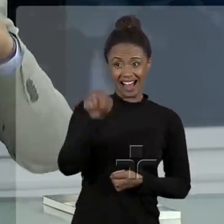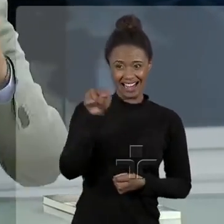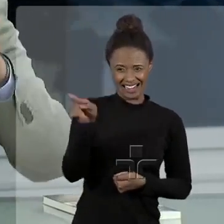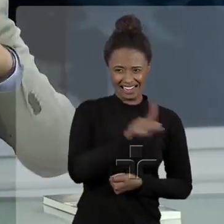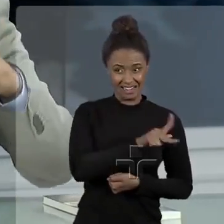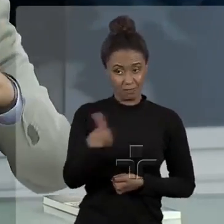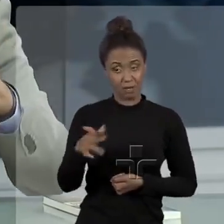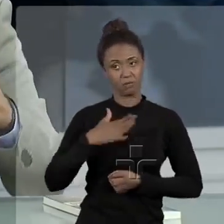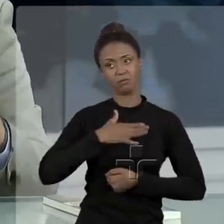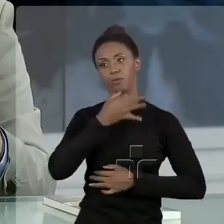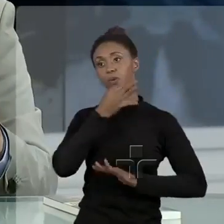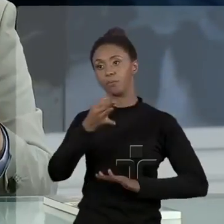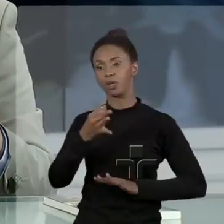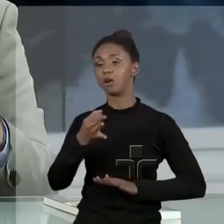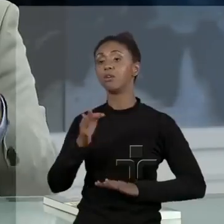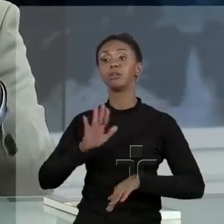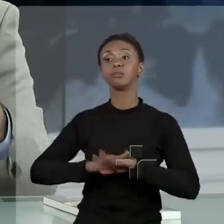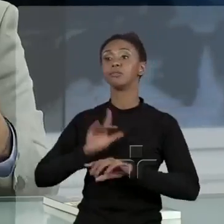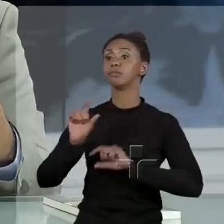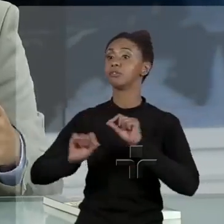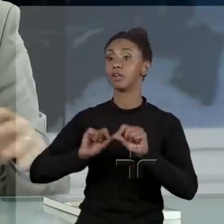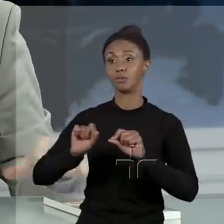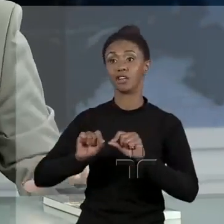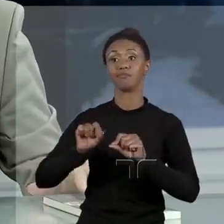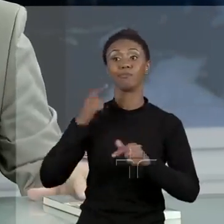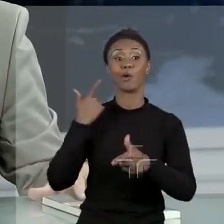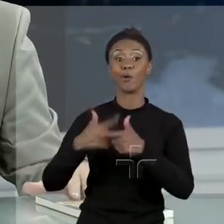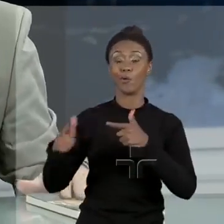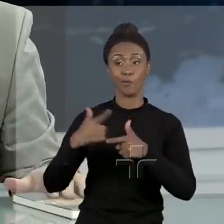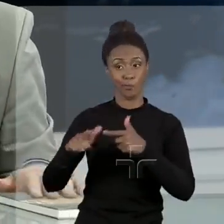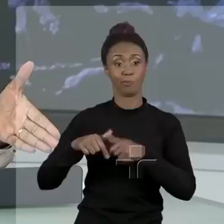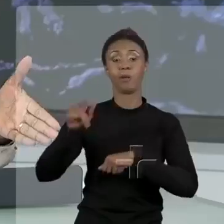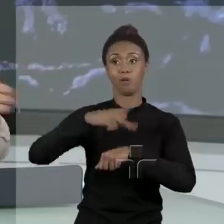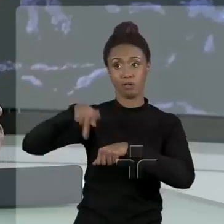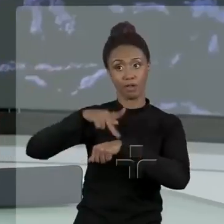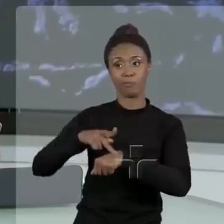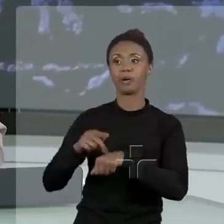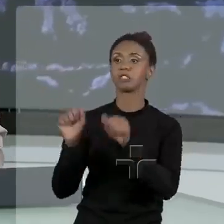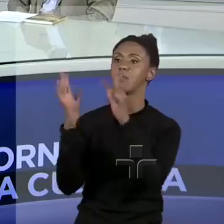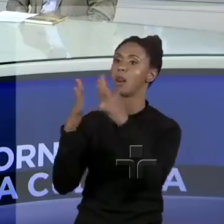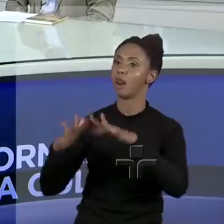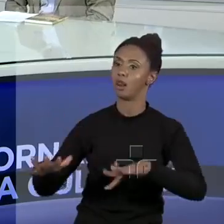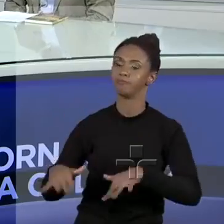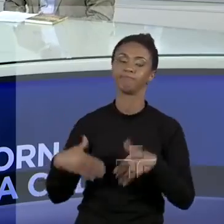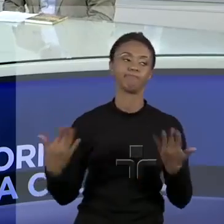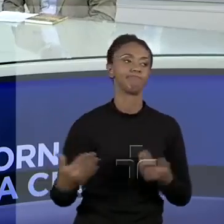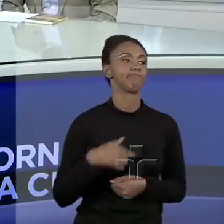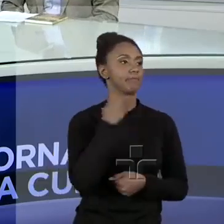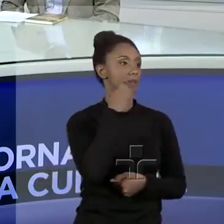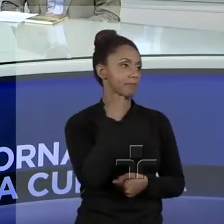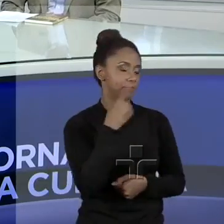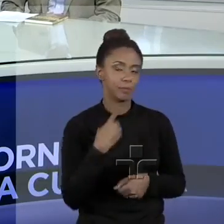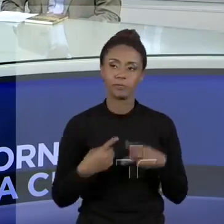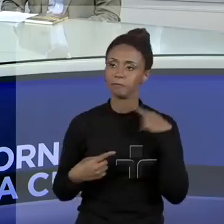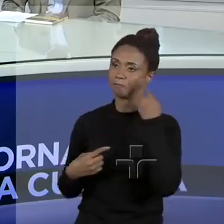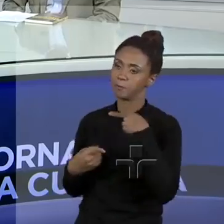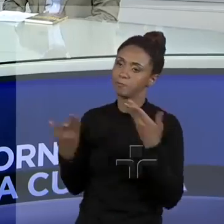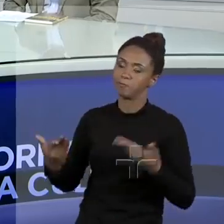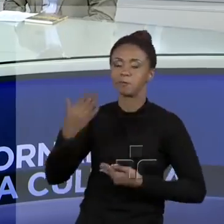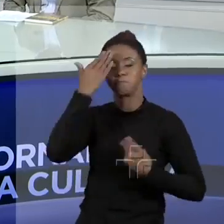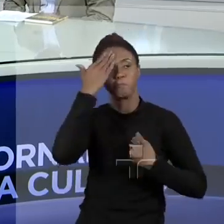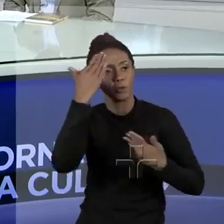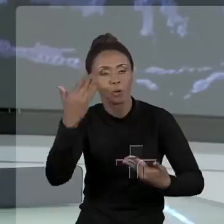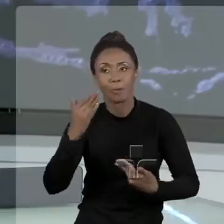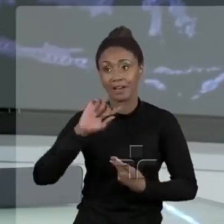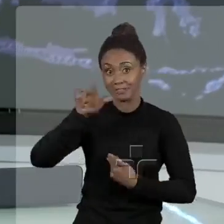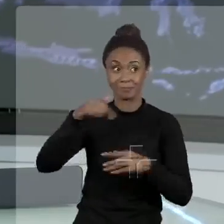ele está derretendo e esse é um problema para o Brasil. Deputado Paulo Teixeira, deputada Janaína Pascoal, muito obrigada. Até